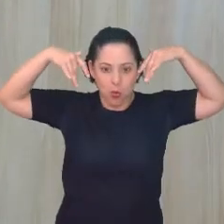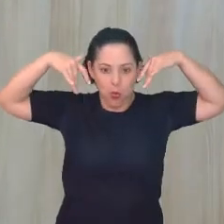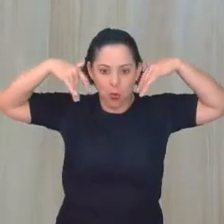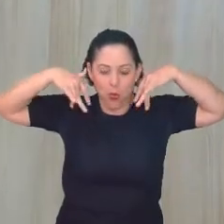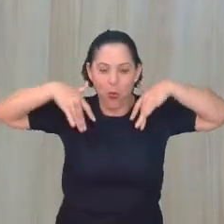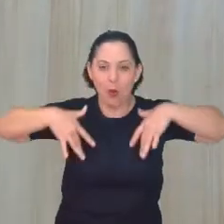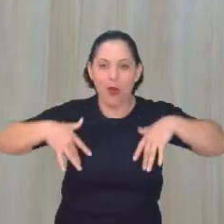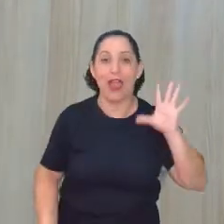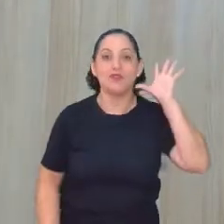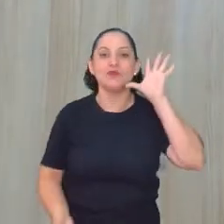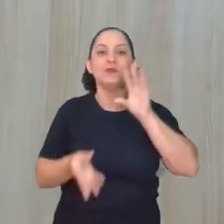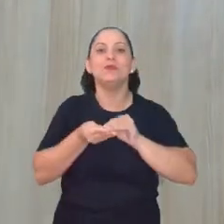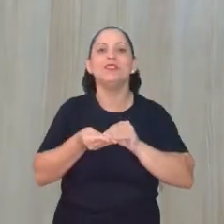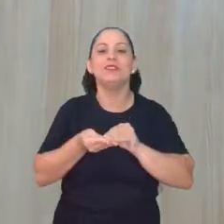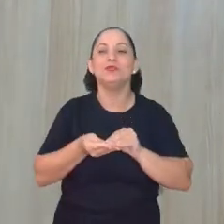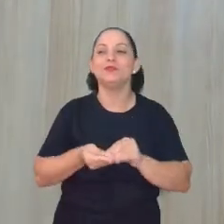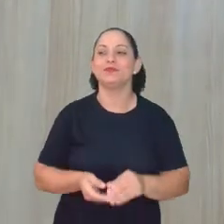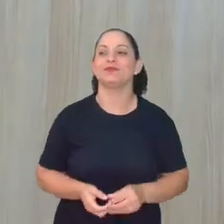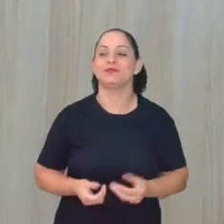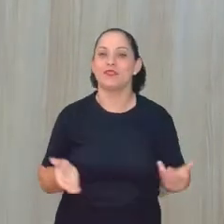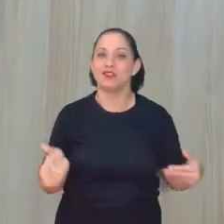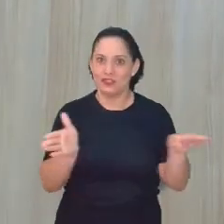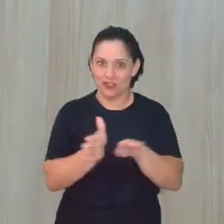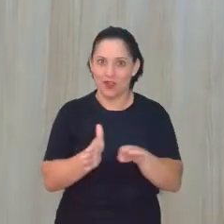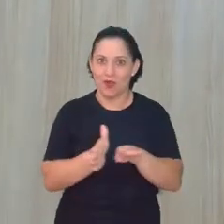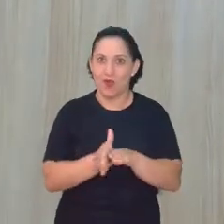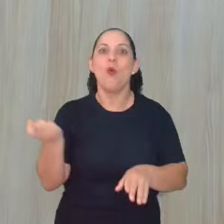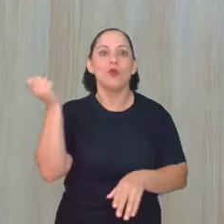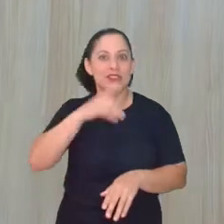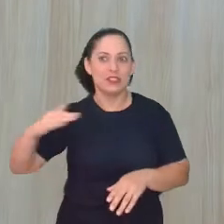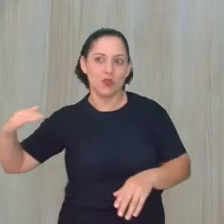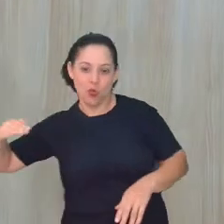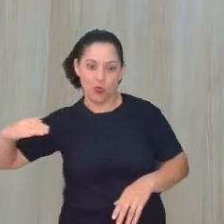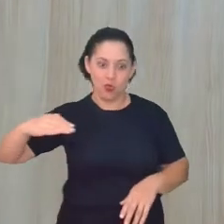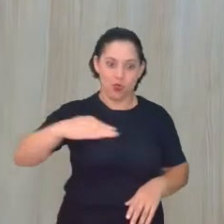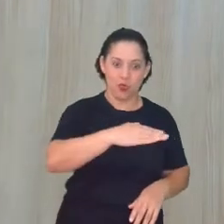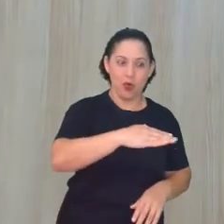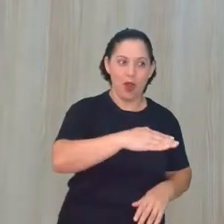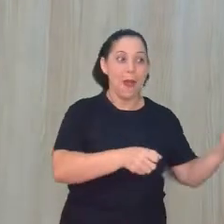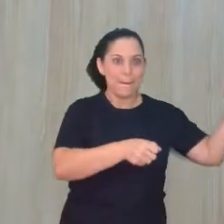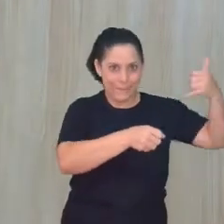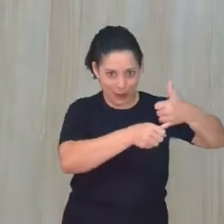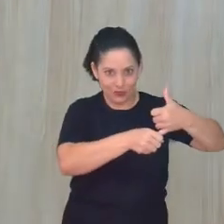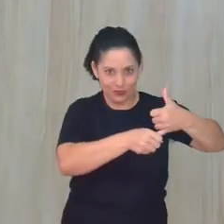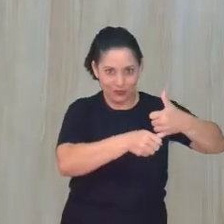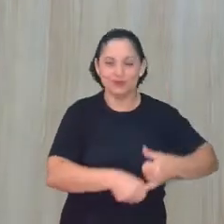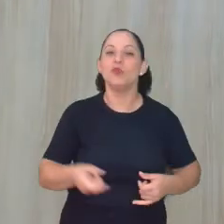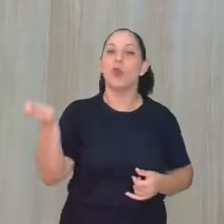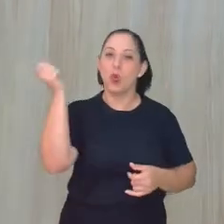história, cheguei no posto de Ô, gasolina. glória, ô, glória. Cheguei